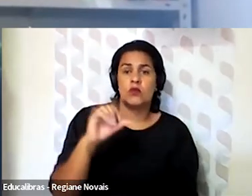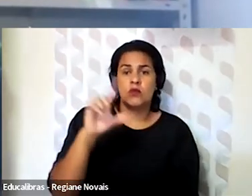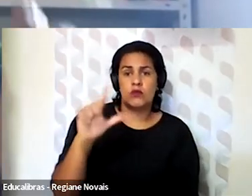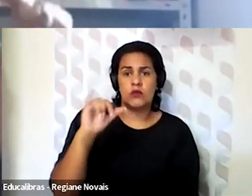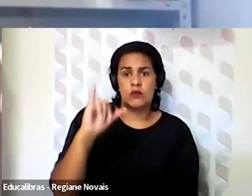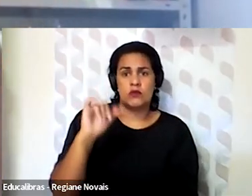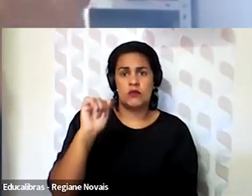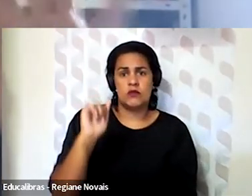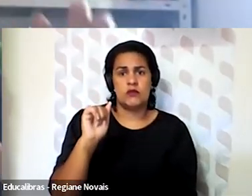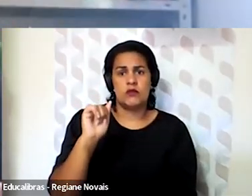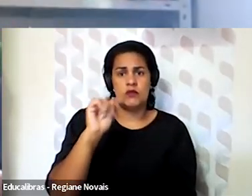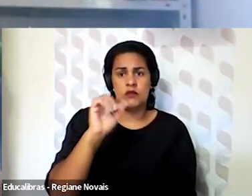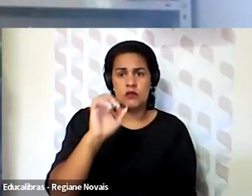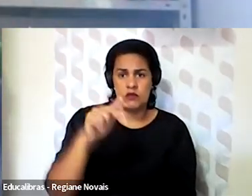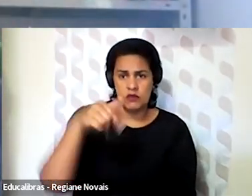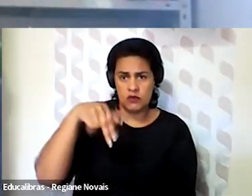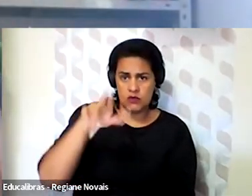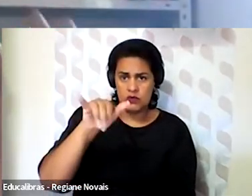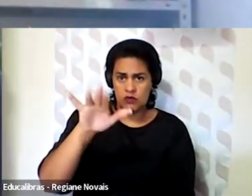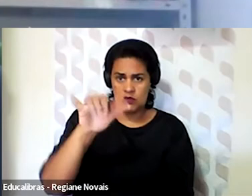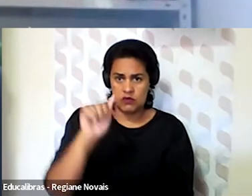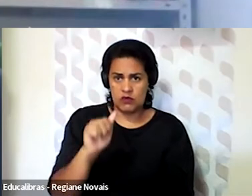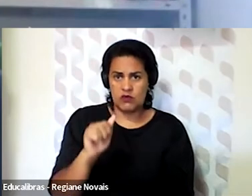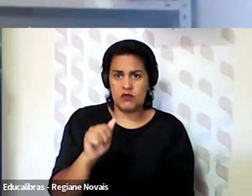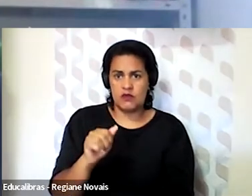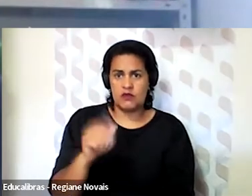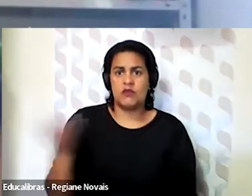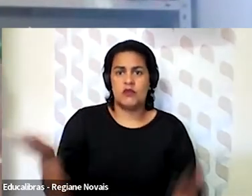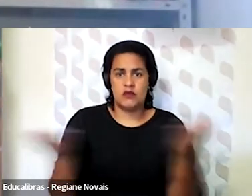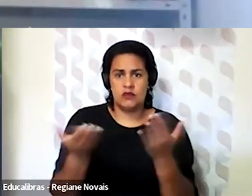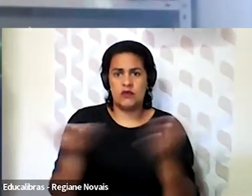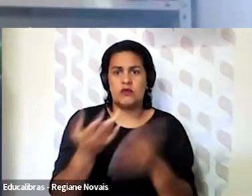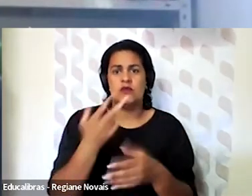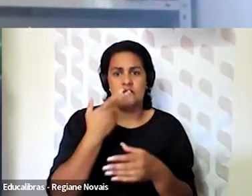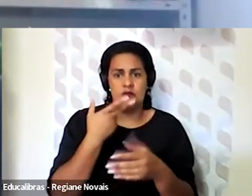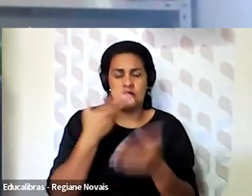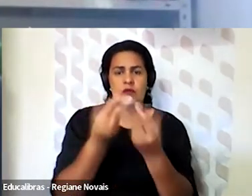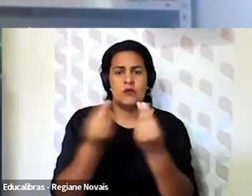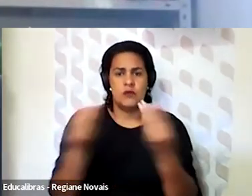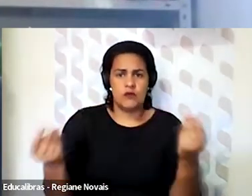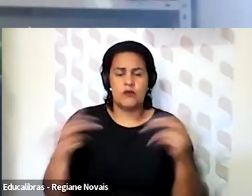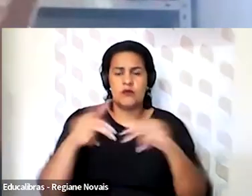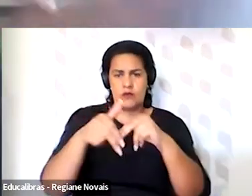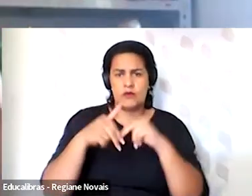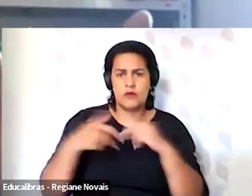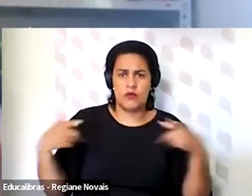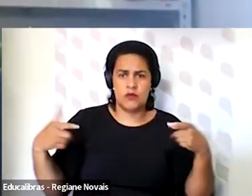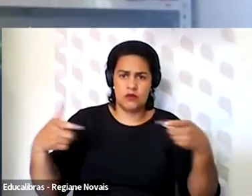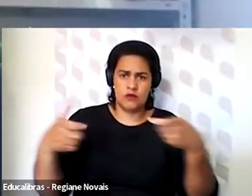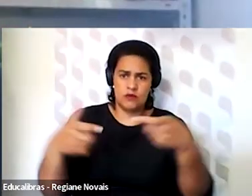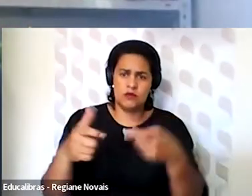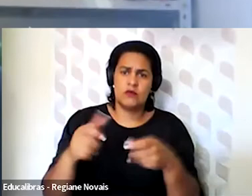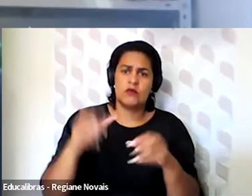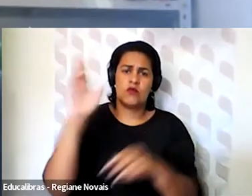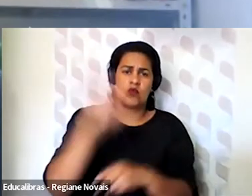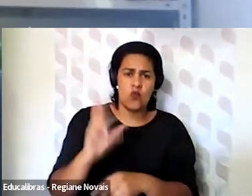privilégios. Fala-se muito no momento em oligarquias russas, por exemplo, por causa da guerra russo-ucraniana, mas a gente não pode